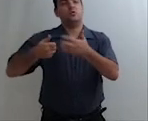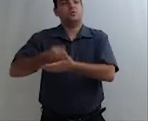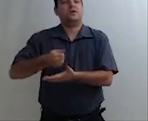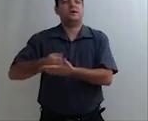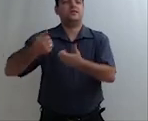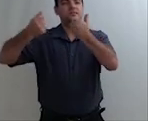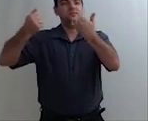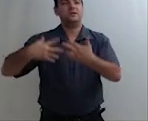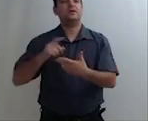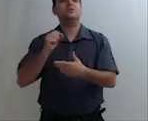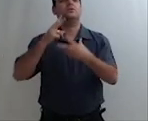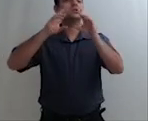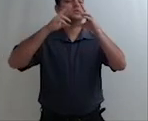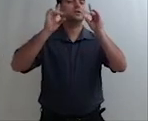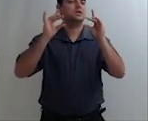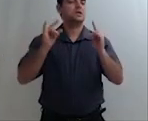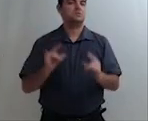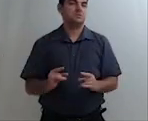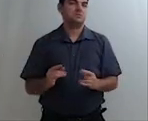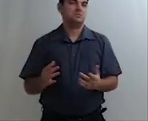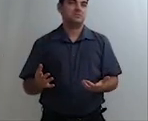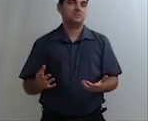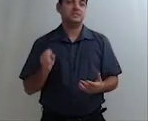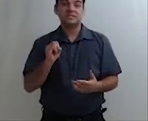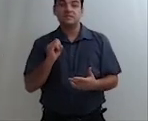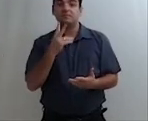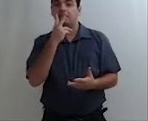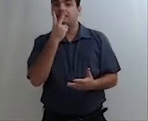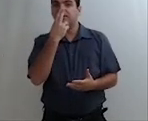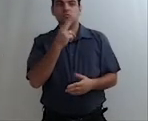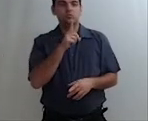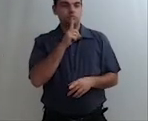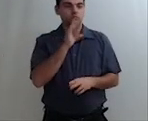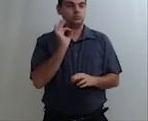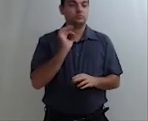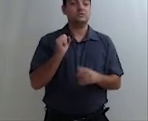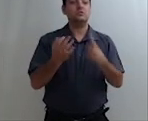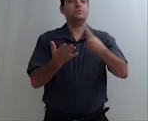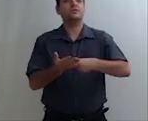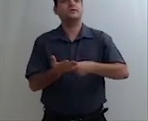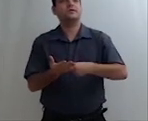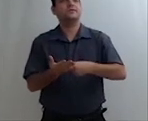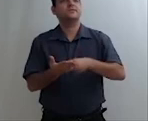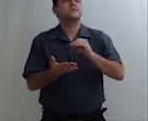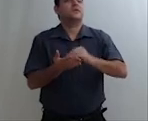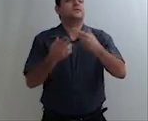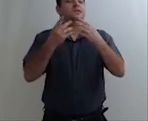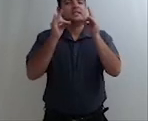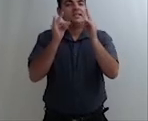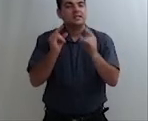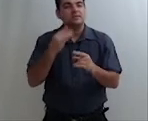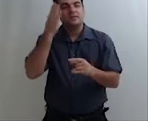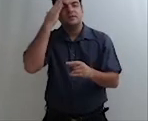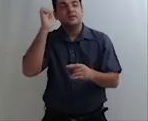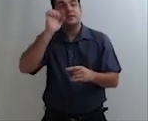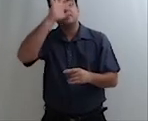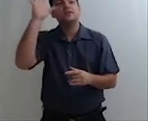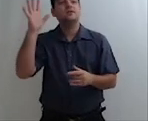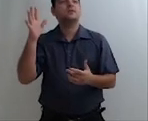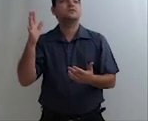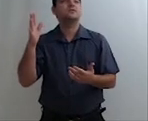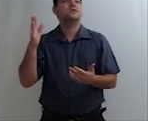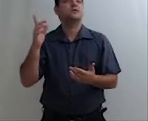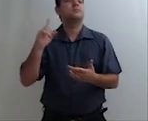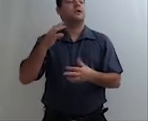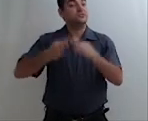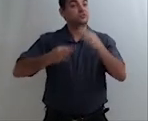manifestar sobre todos a omissão ocorre Apenas quando o acordam deixa de se manifestar sobre o ponto essencial para o julgamento